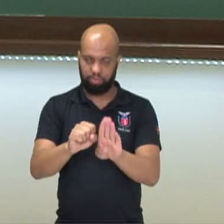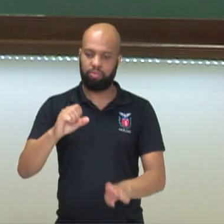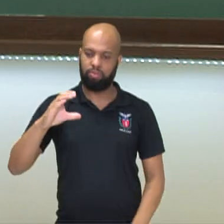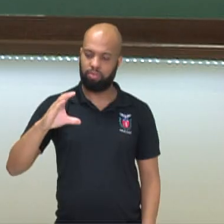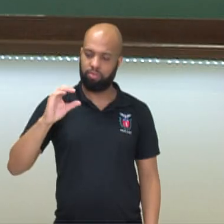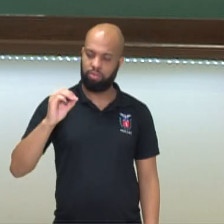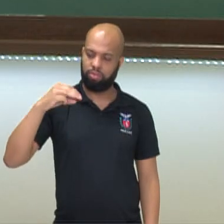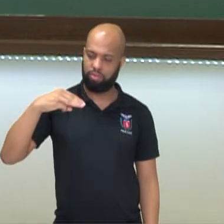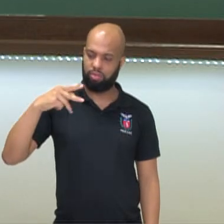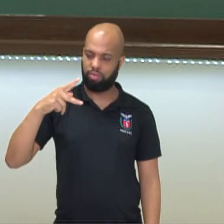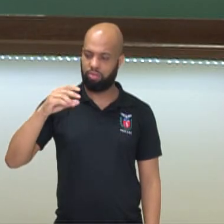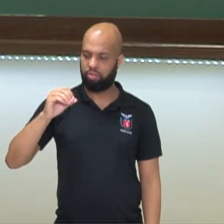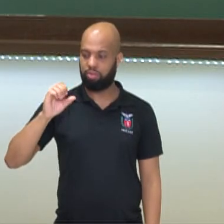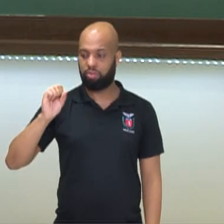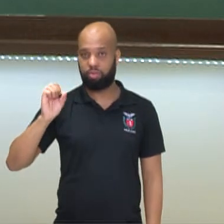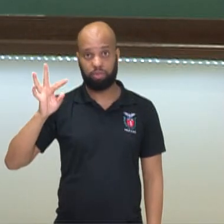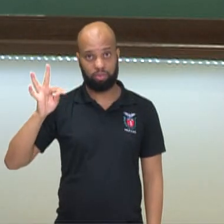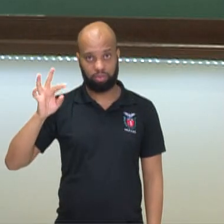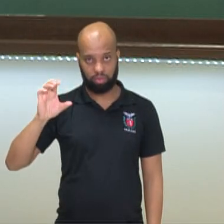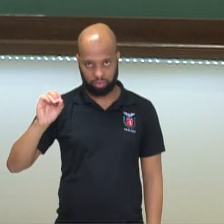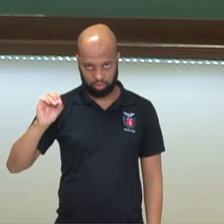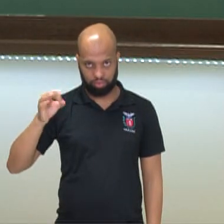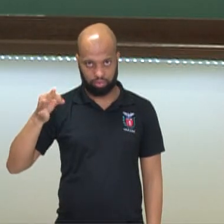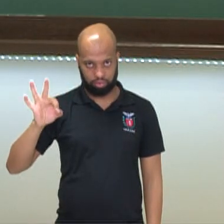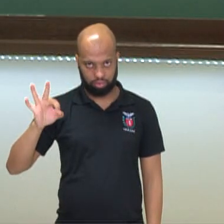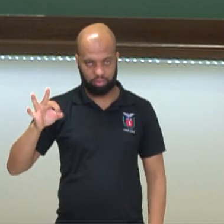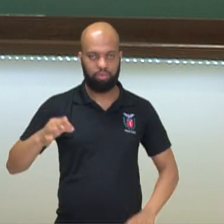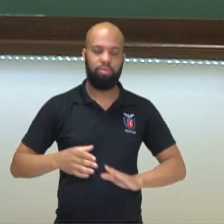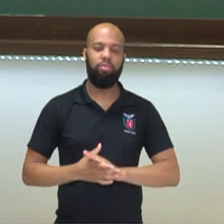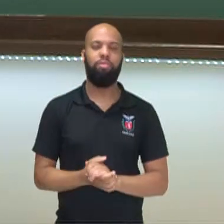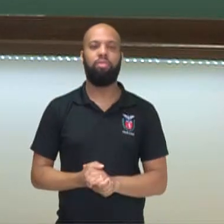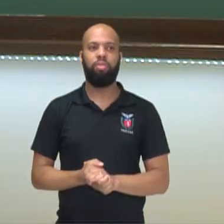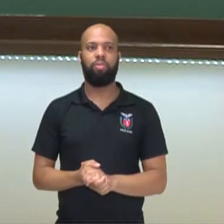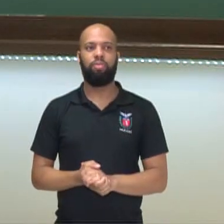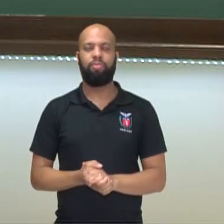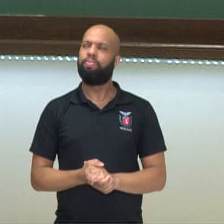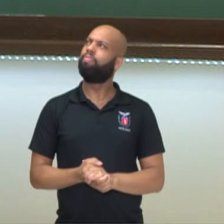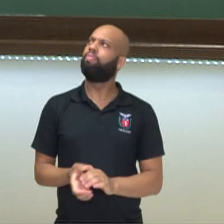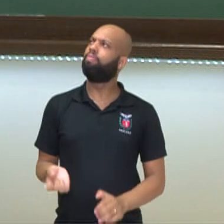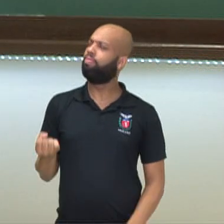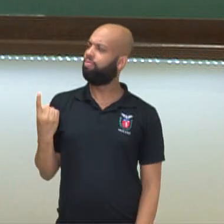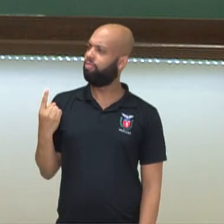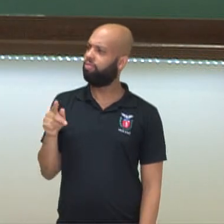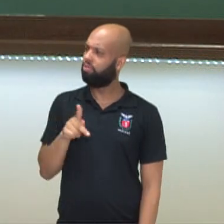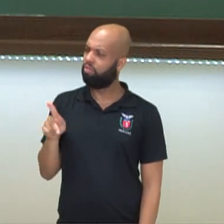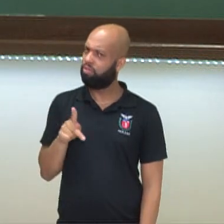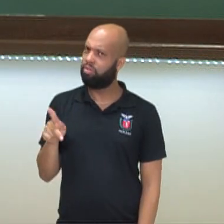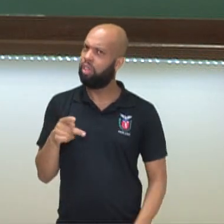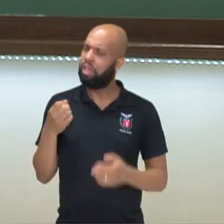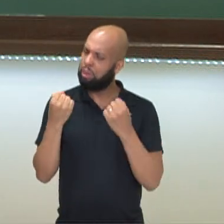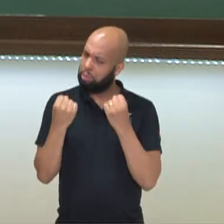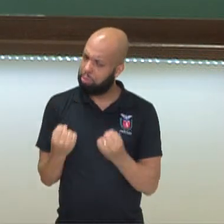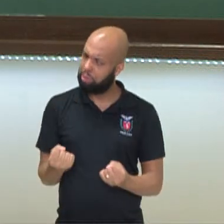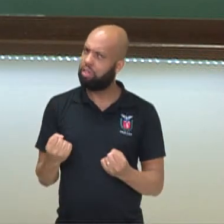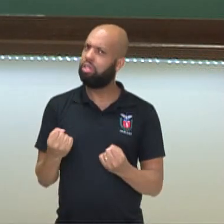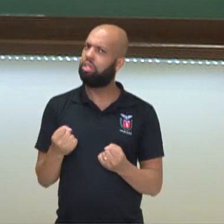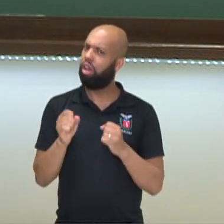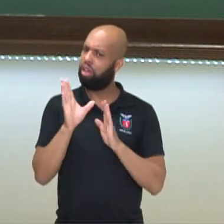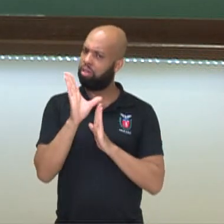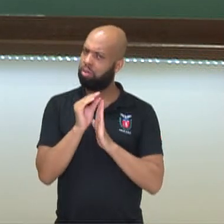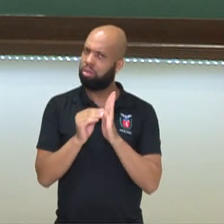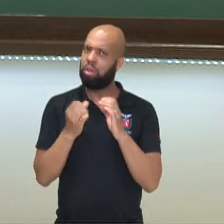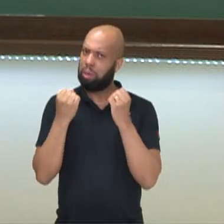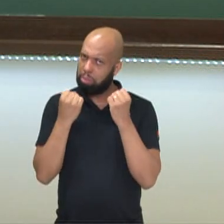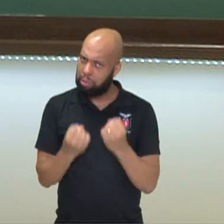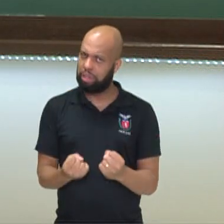substantivo composto, moçadinha. Beleza? Professor, mas começou pegando pesado.